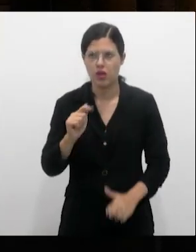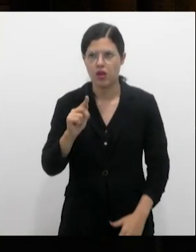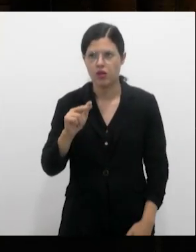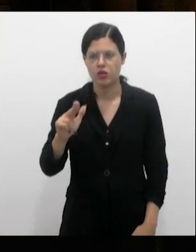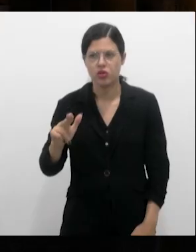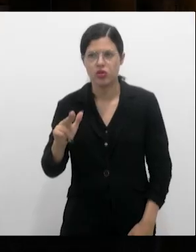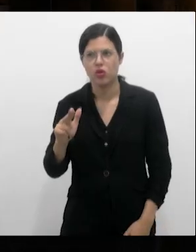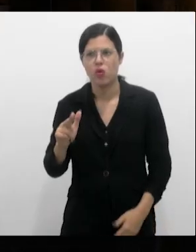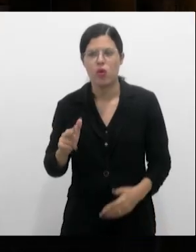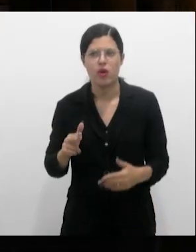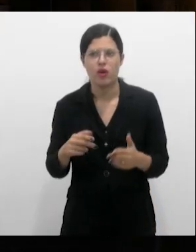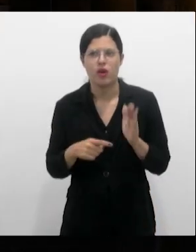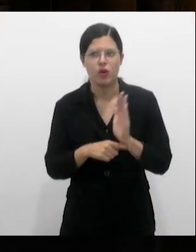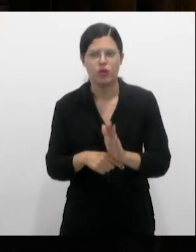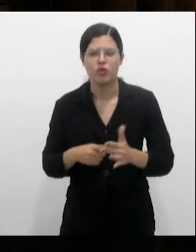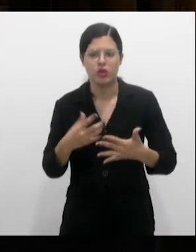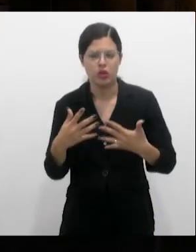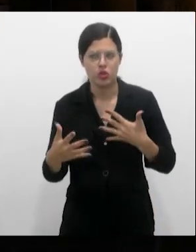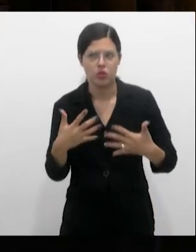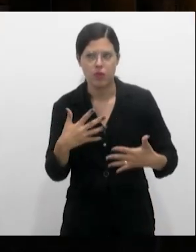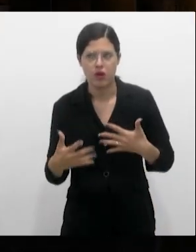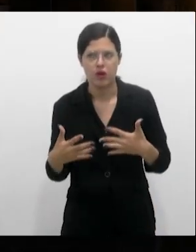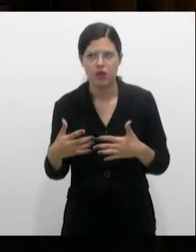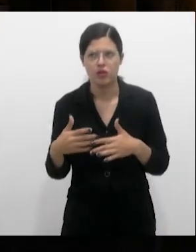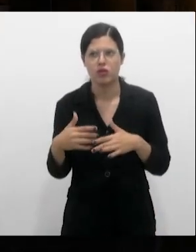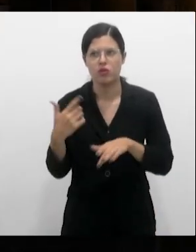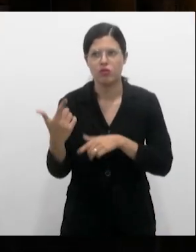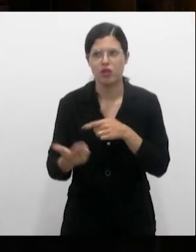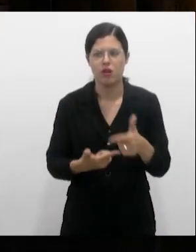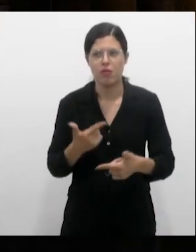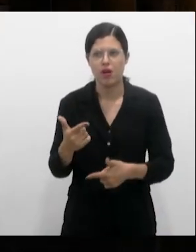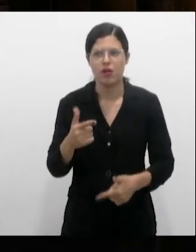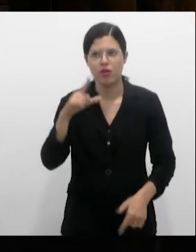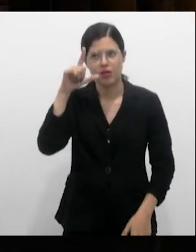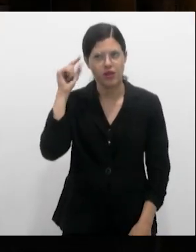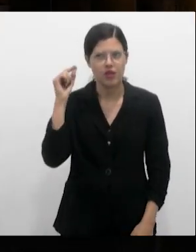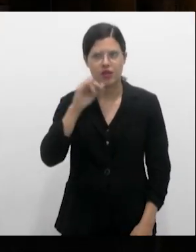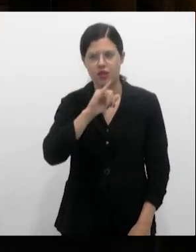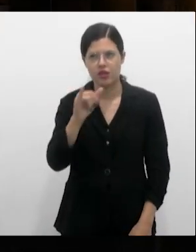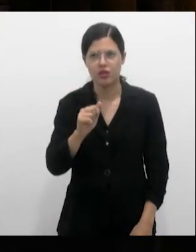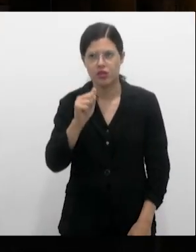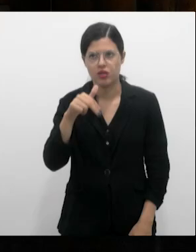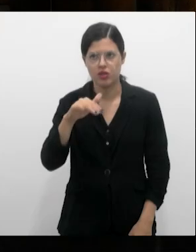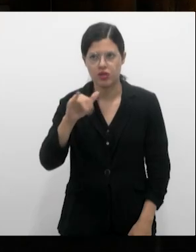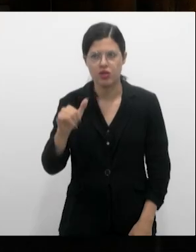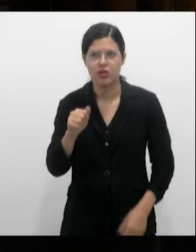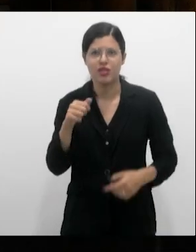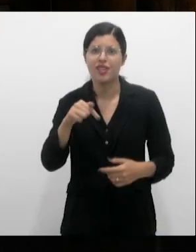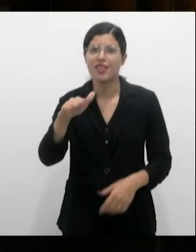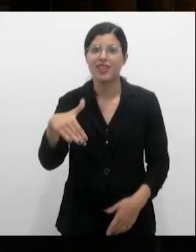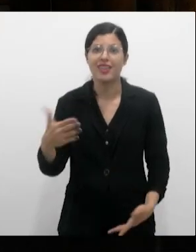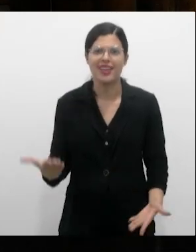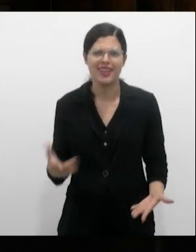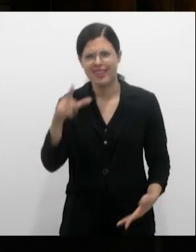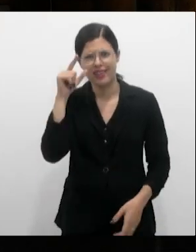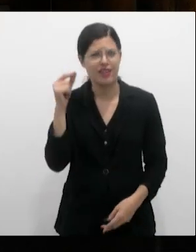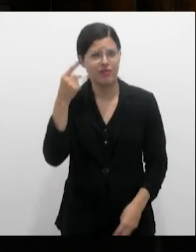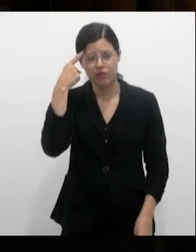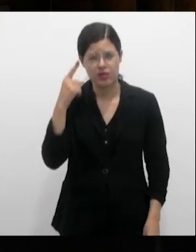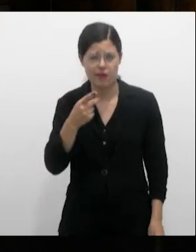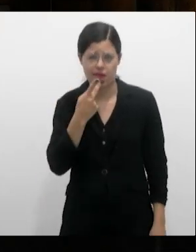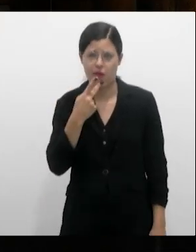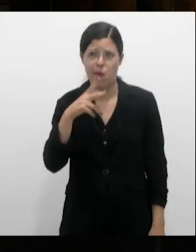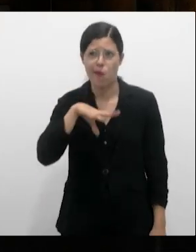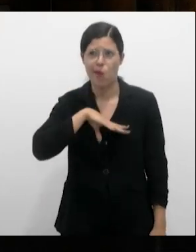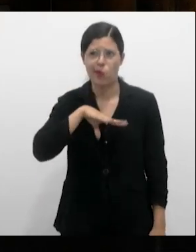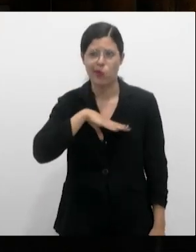para a transparência nos exercícios da atividade Janja. Quem é Janja, cara? Pelo amor de Deus, que a mulher não sabe nem falar o português